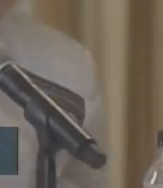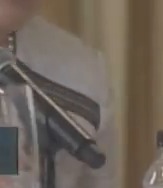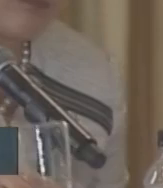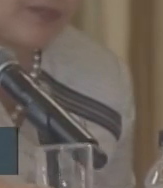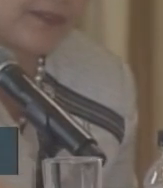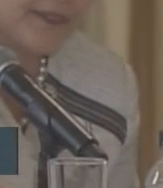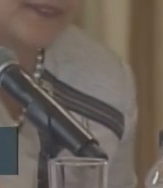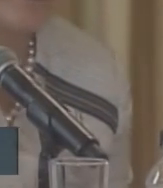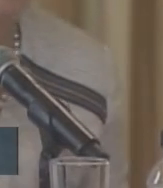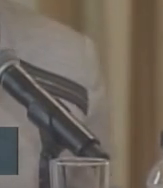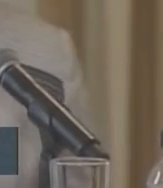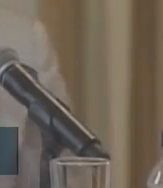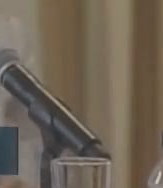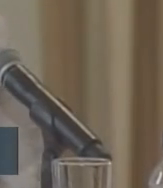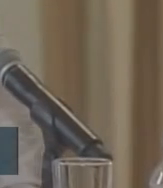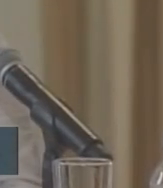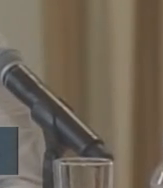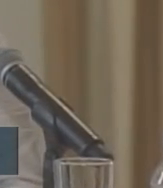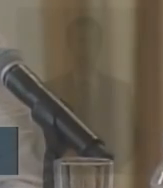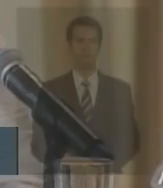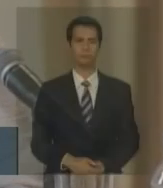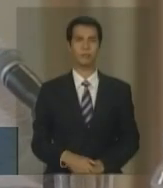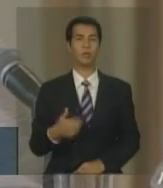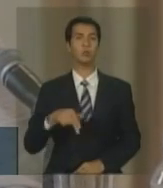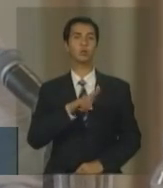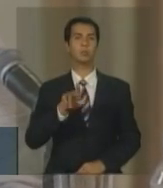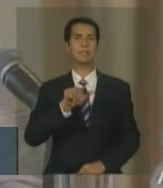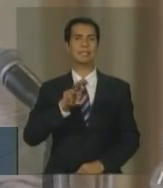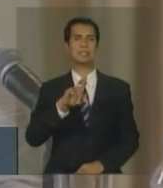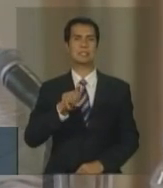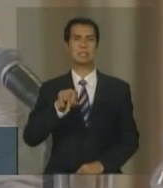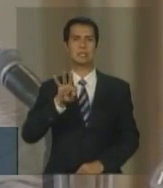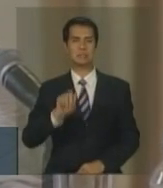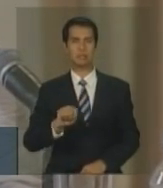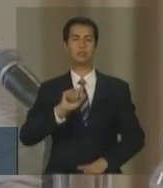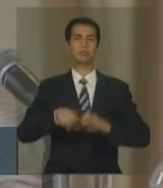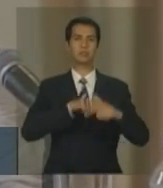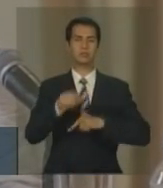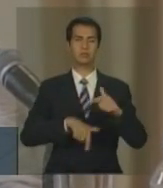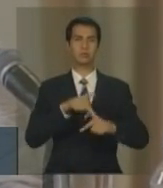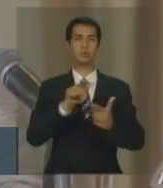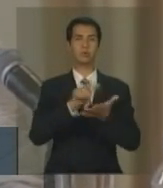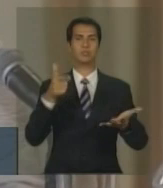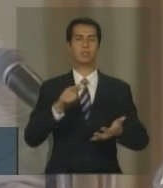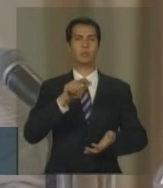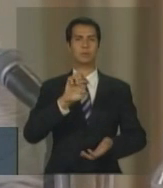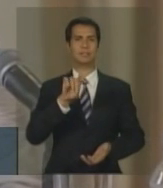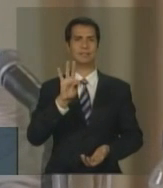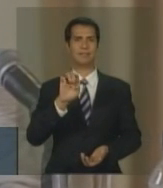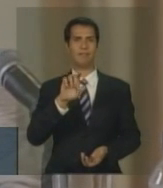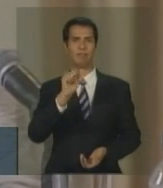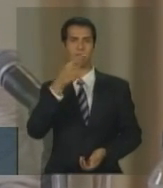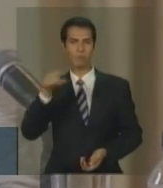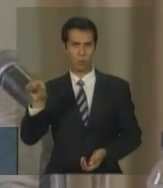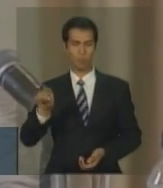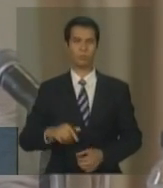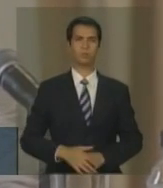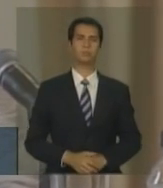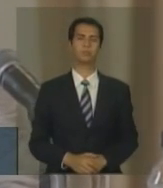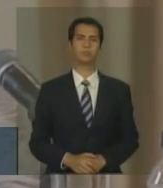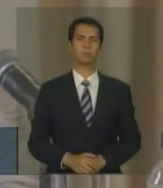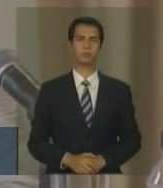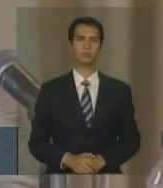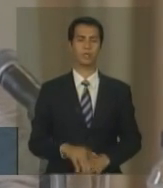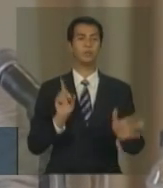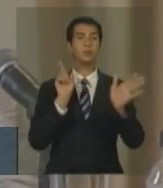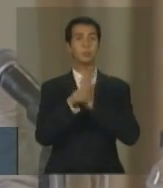Sou eu. Lisandra Paraguaçu, do Estado de São Paulo, presidente. Também nas conversas com os presidentes, especialmente o primeiro-ministro David Cameron